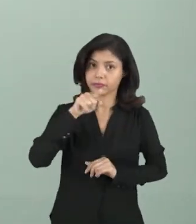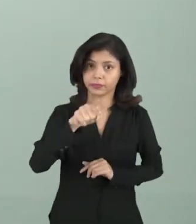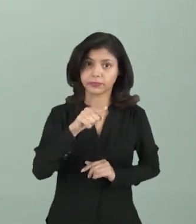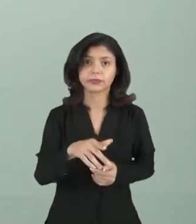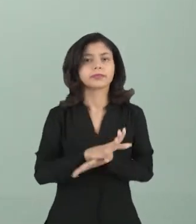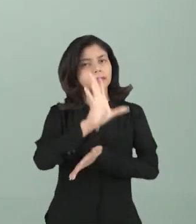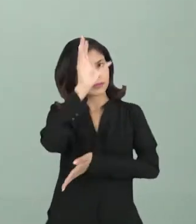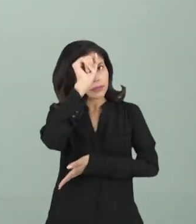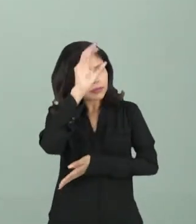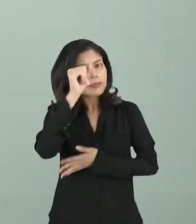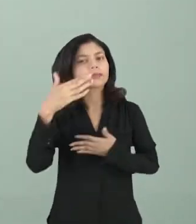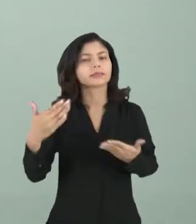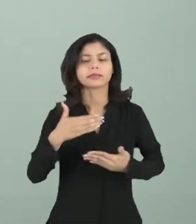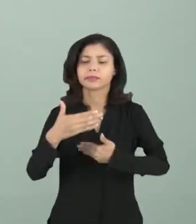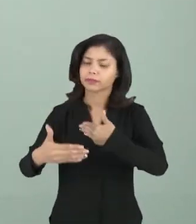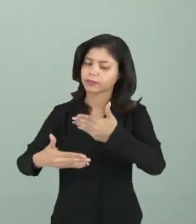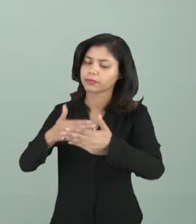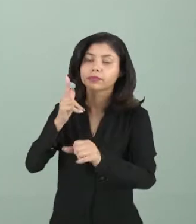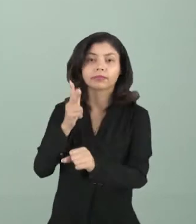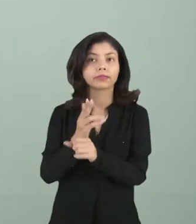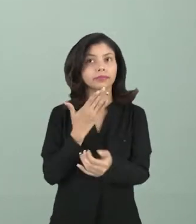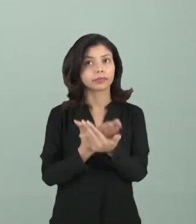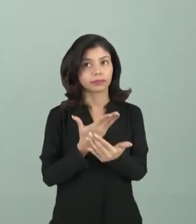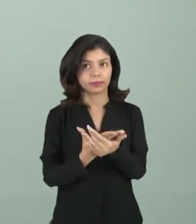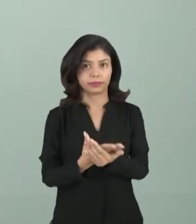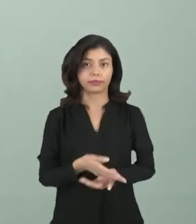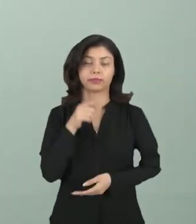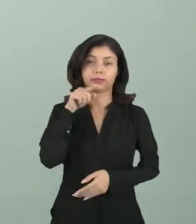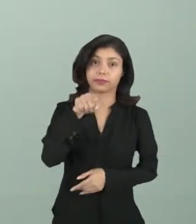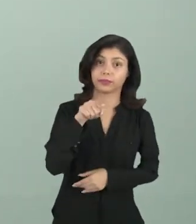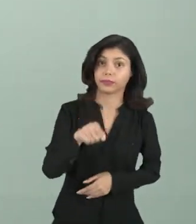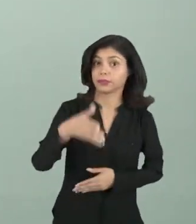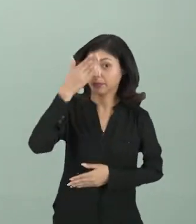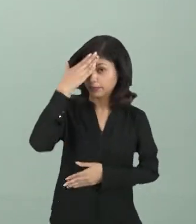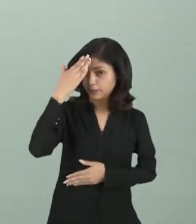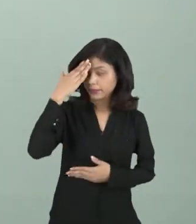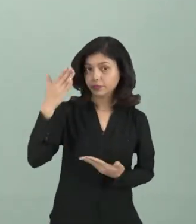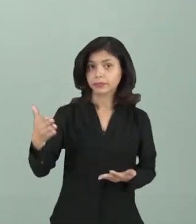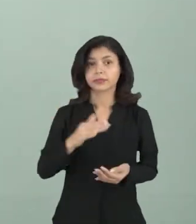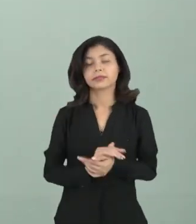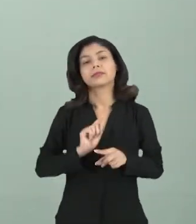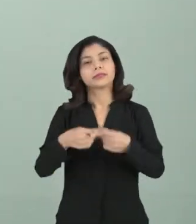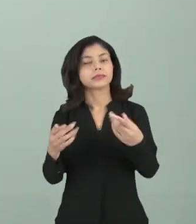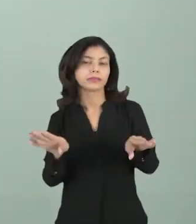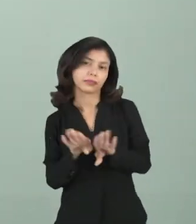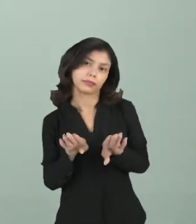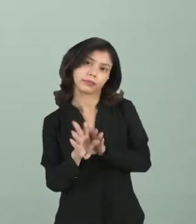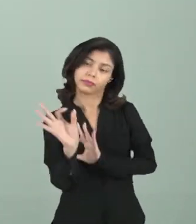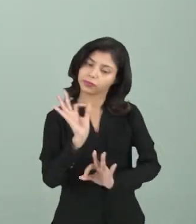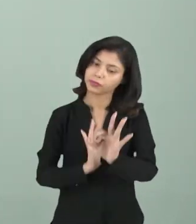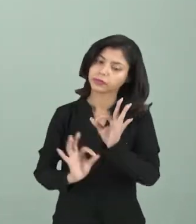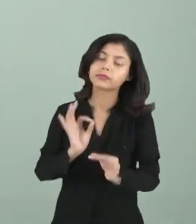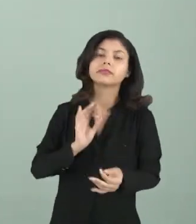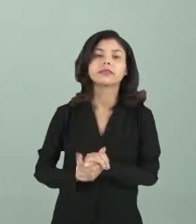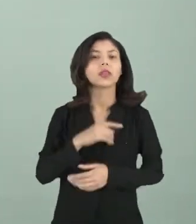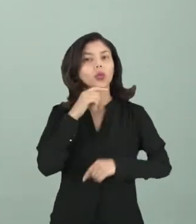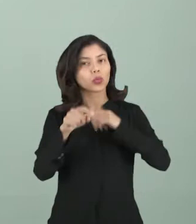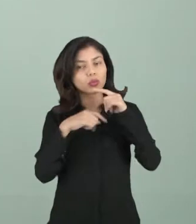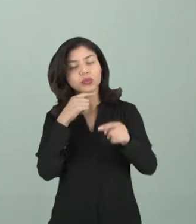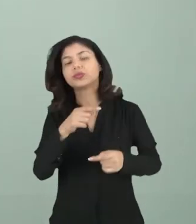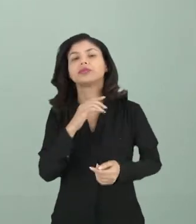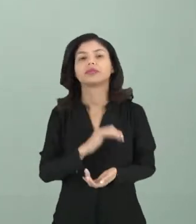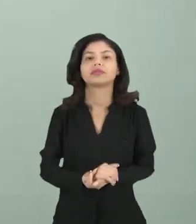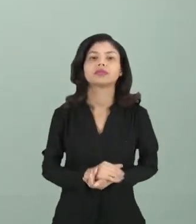você aprender ao longo dessa videoaula. É o seu entendimento, mas também organize as suas